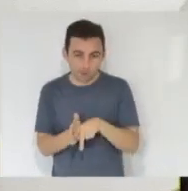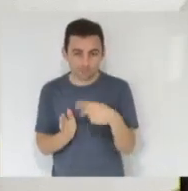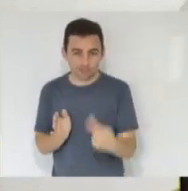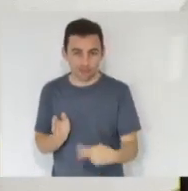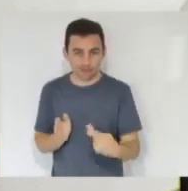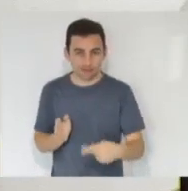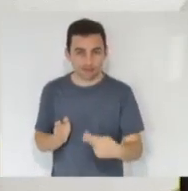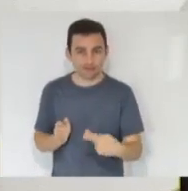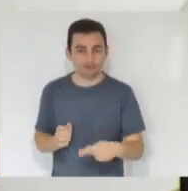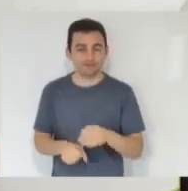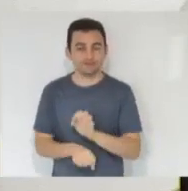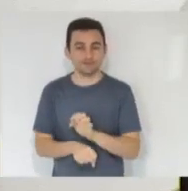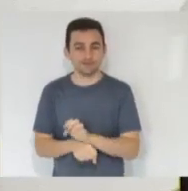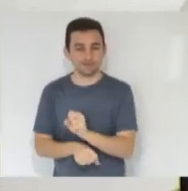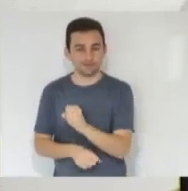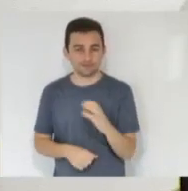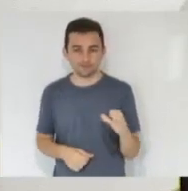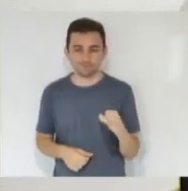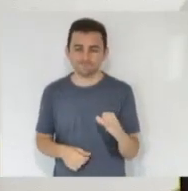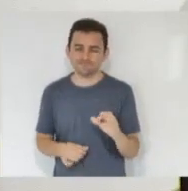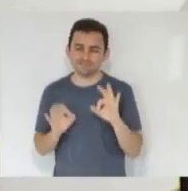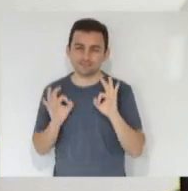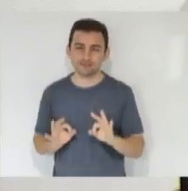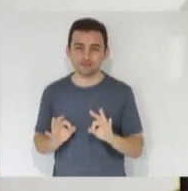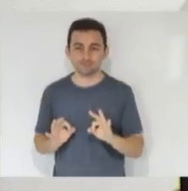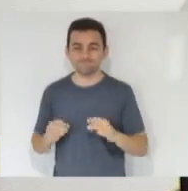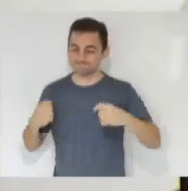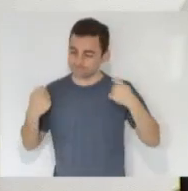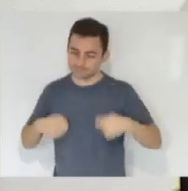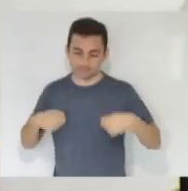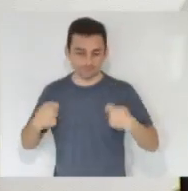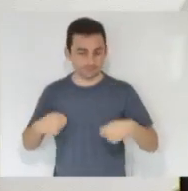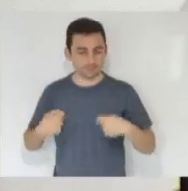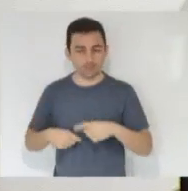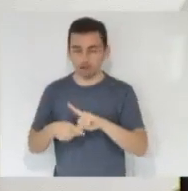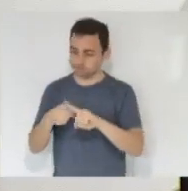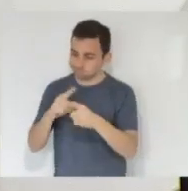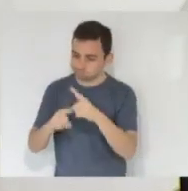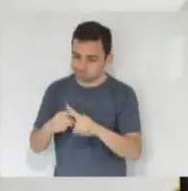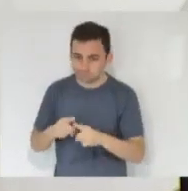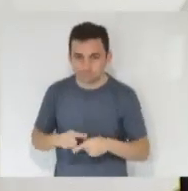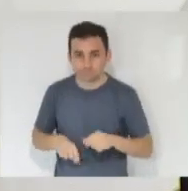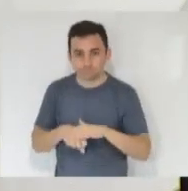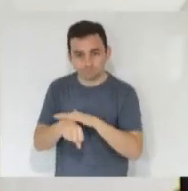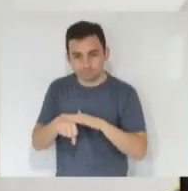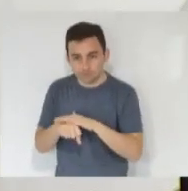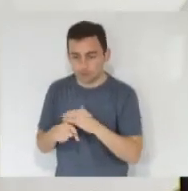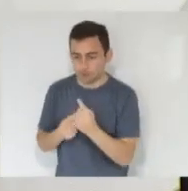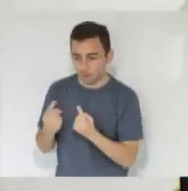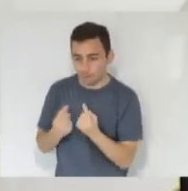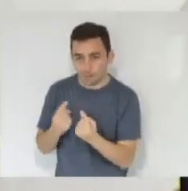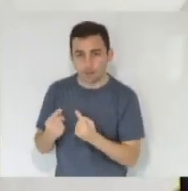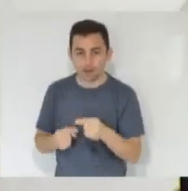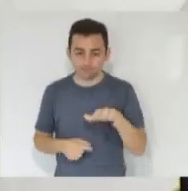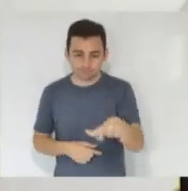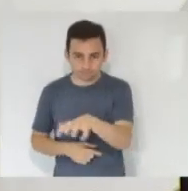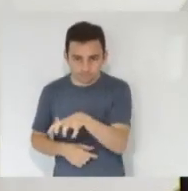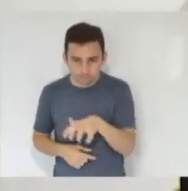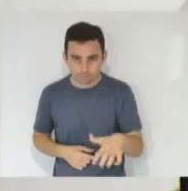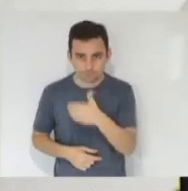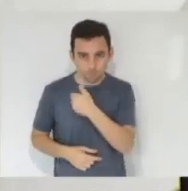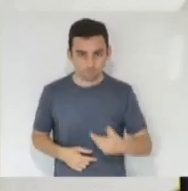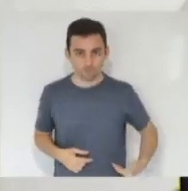é evidente e necessário que nós possamos dialogar, discutir com setores do governo, com o